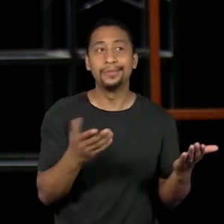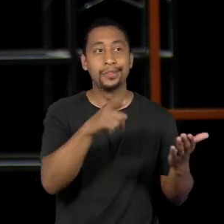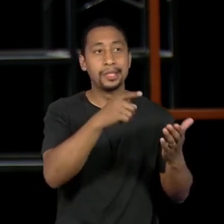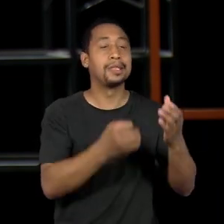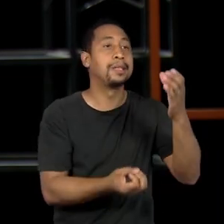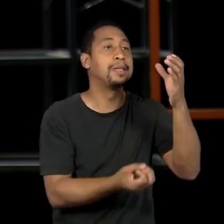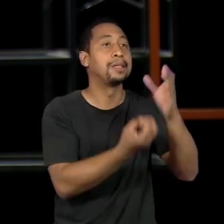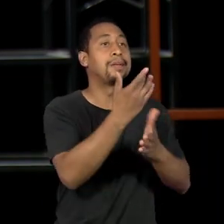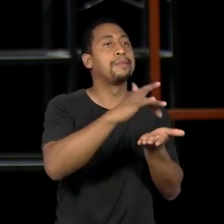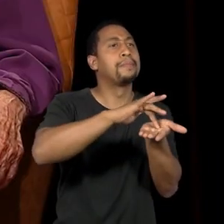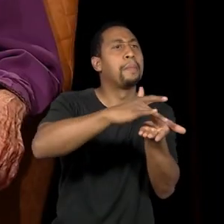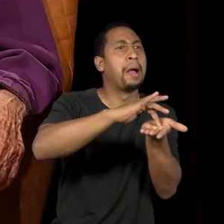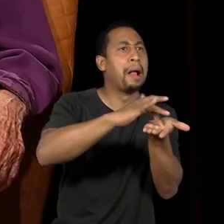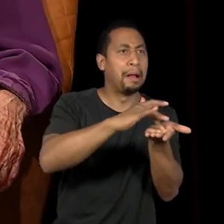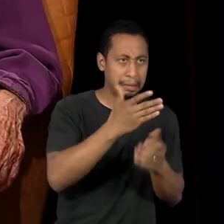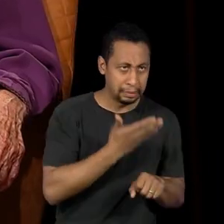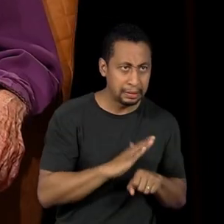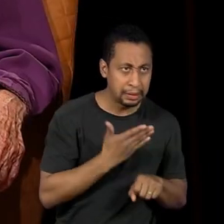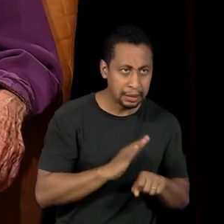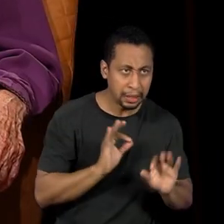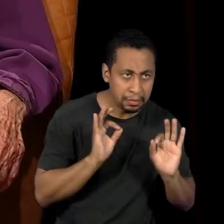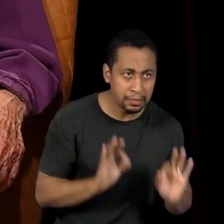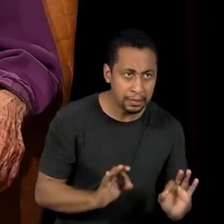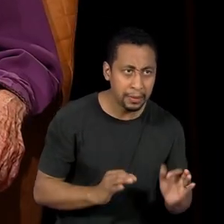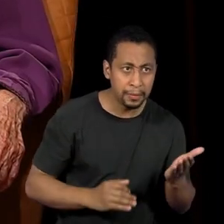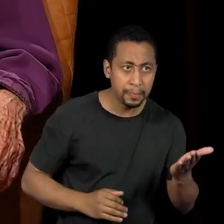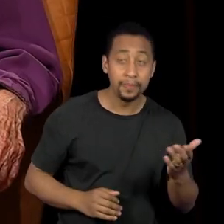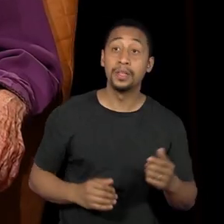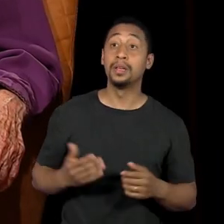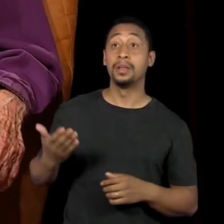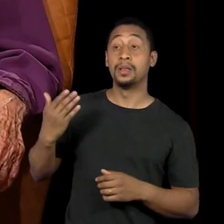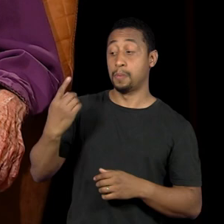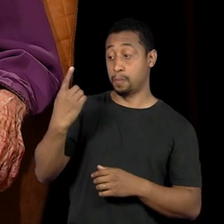Balé Estágio. Eu conheci a Marika em